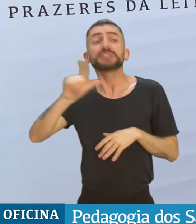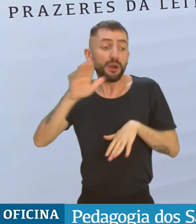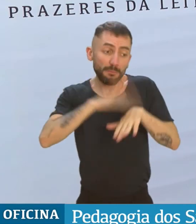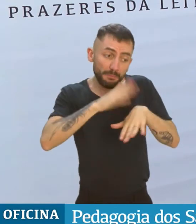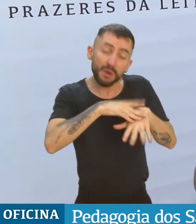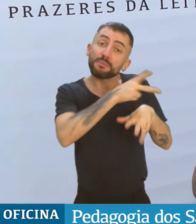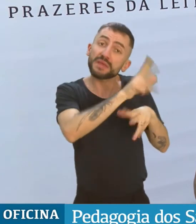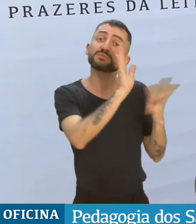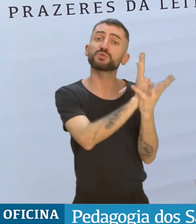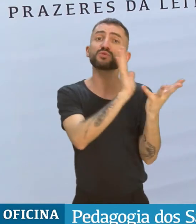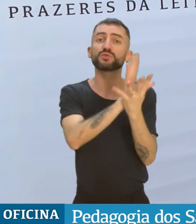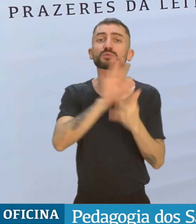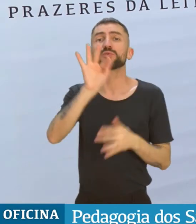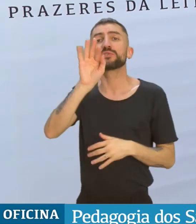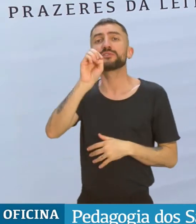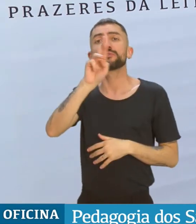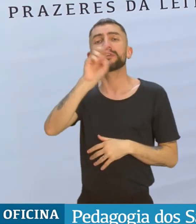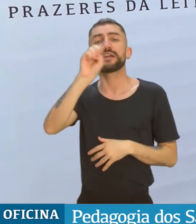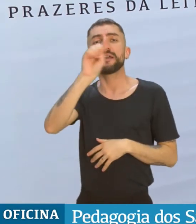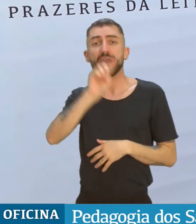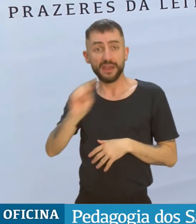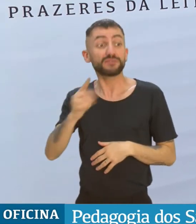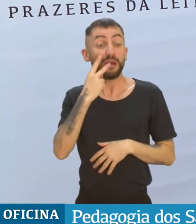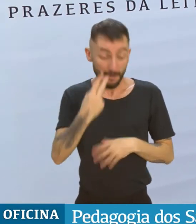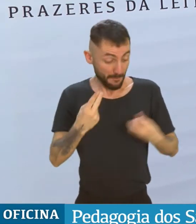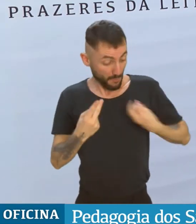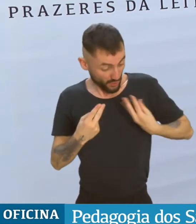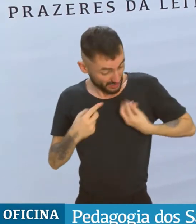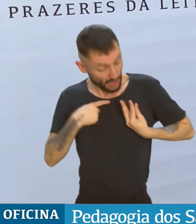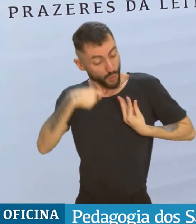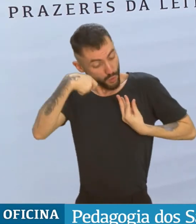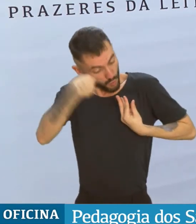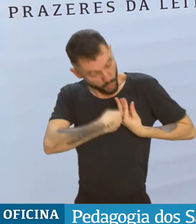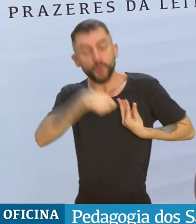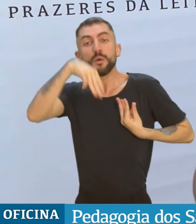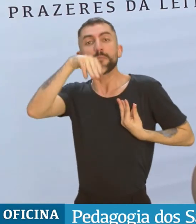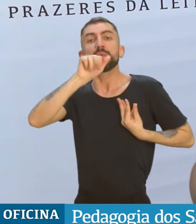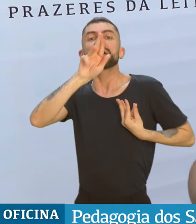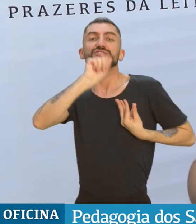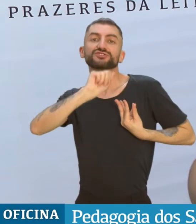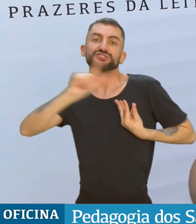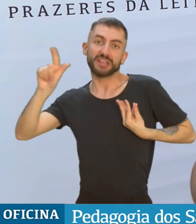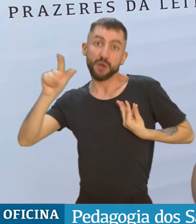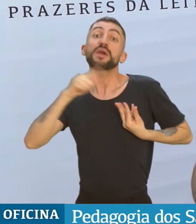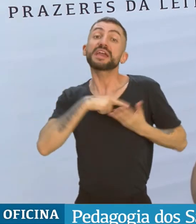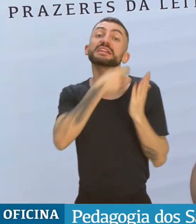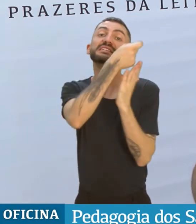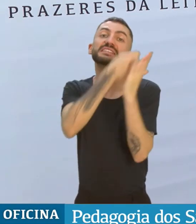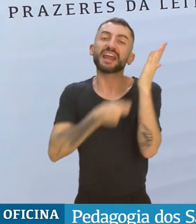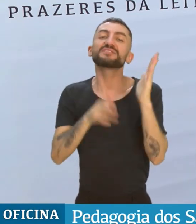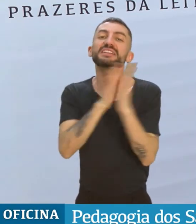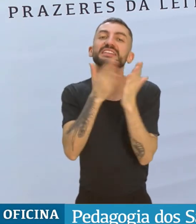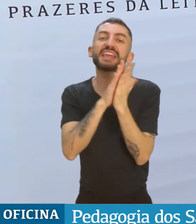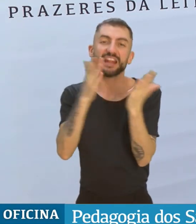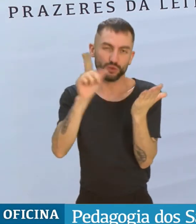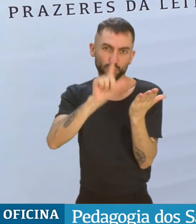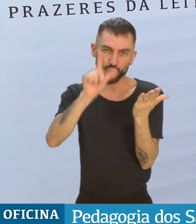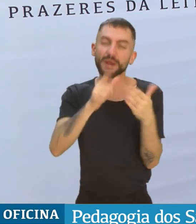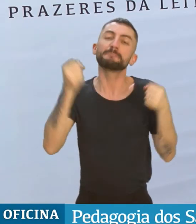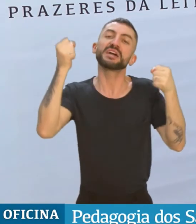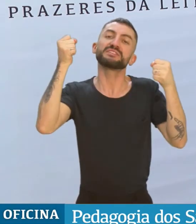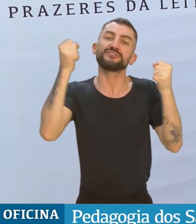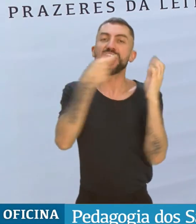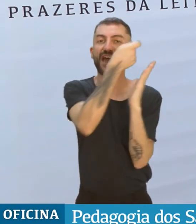vai ser o Ferrez. E ele traz através do Manifesto da Literatura Marginal, né? Porque nesse contexto